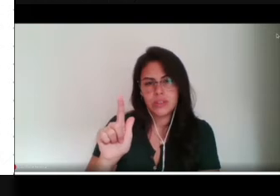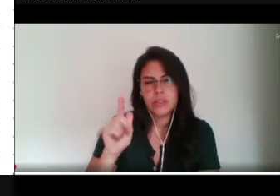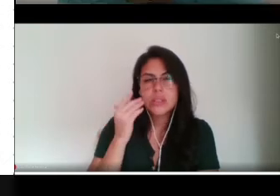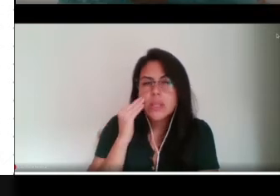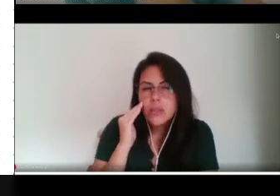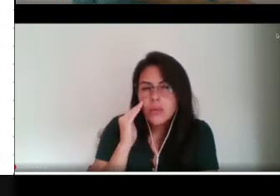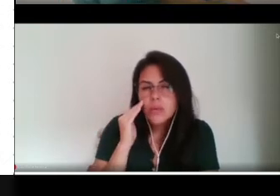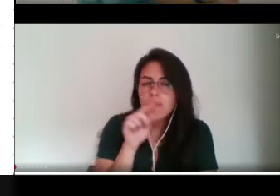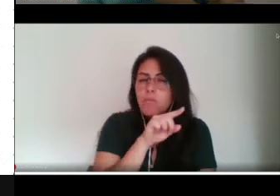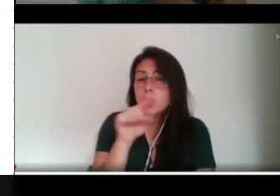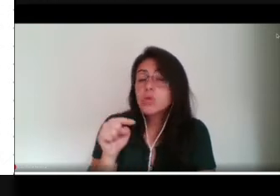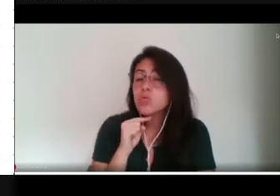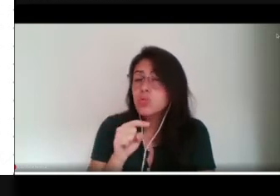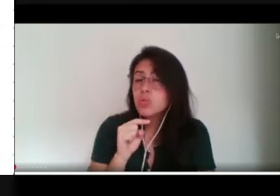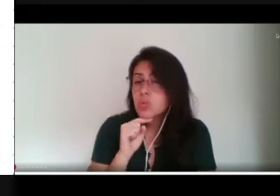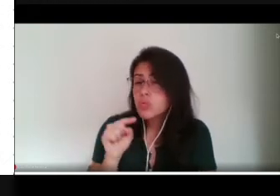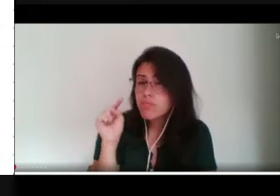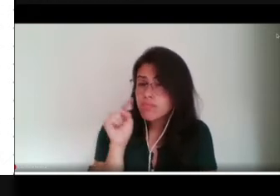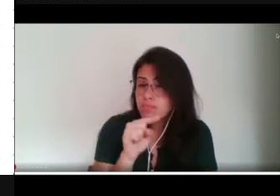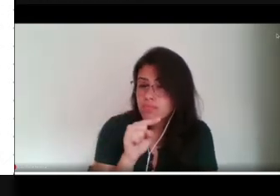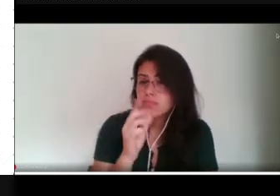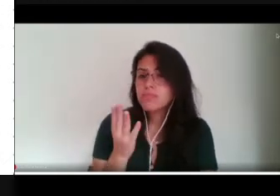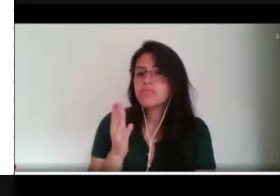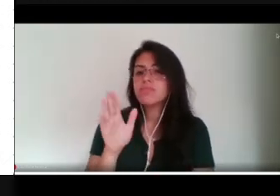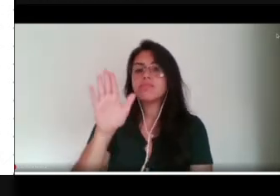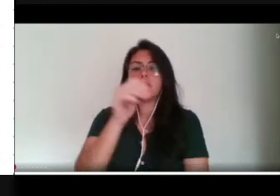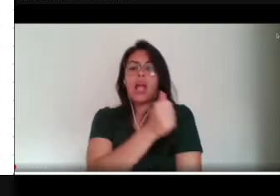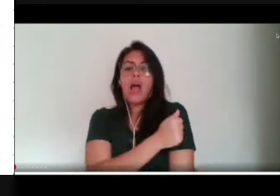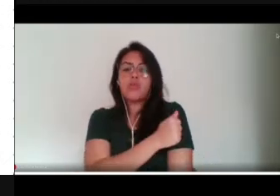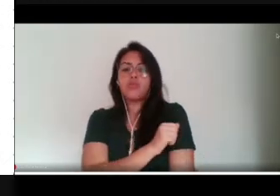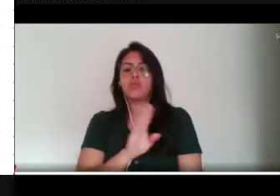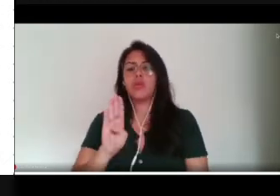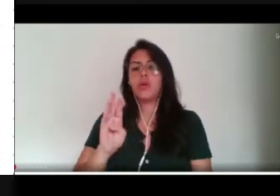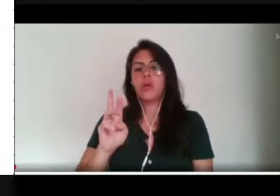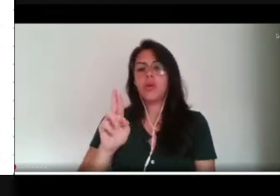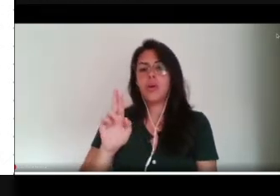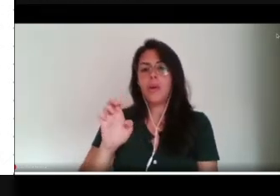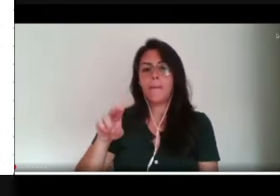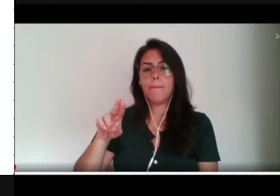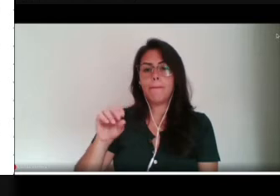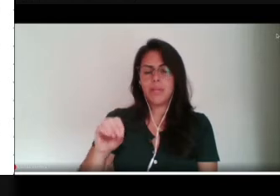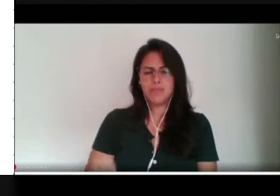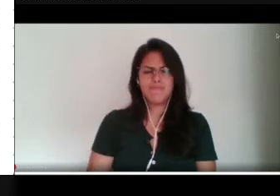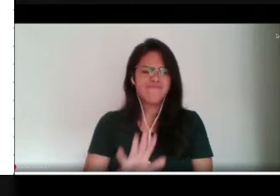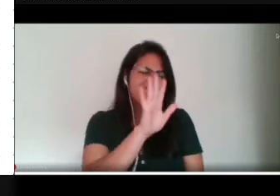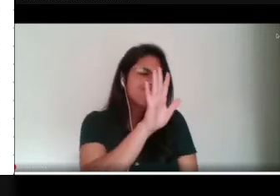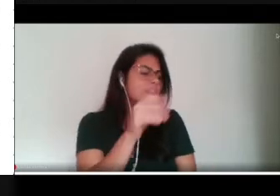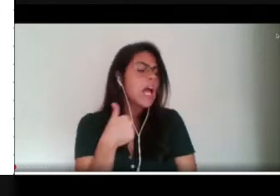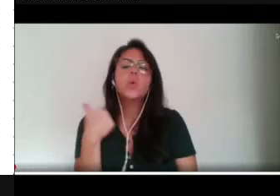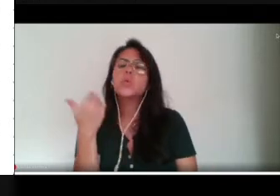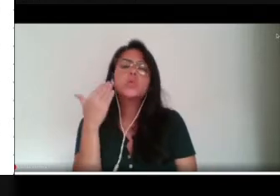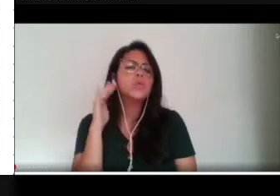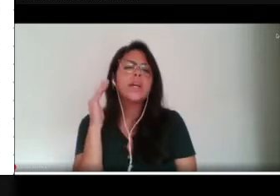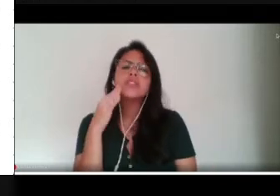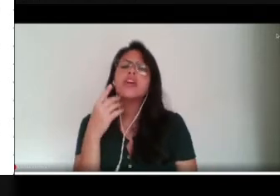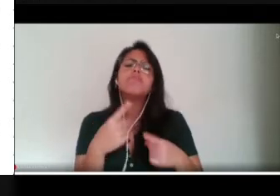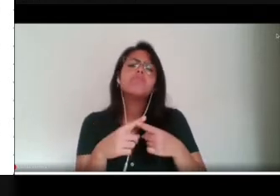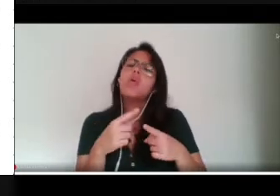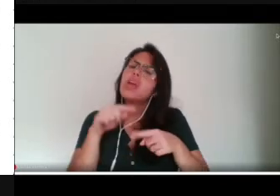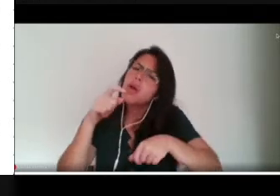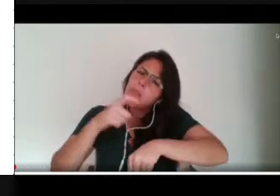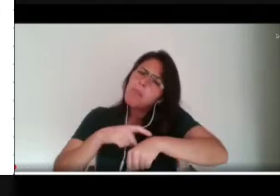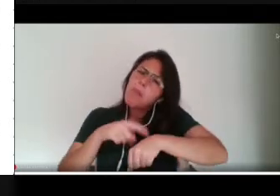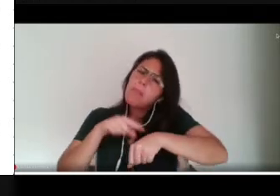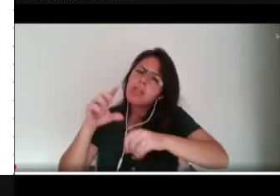Professor, Oi. eu não entendi porque quando a bola está descendo, A aceleração é menos g também, porque ela não